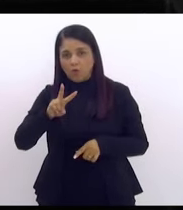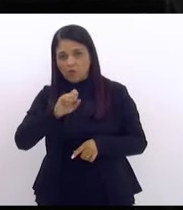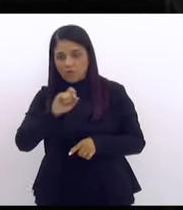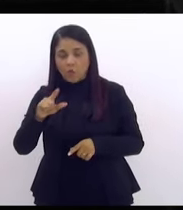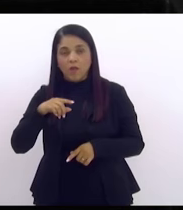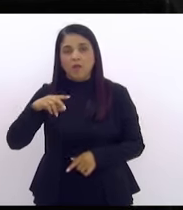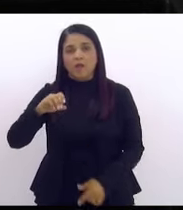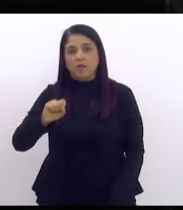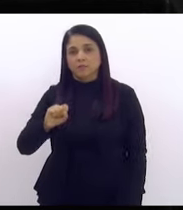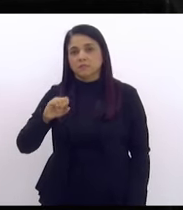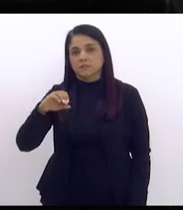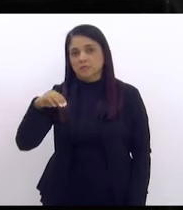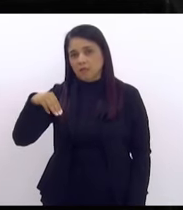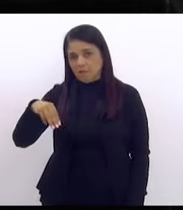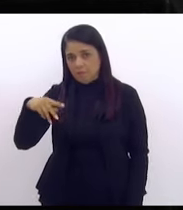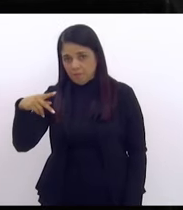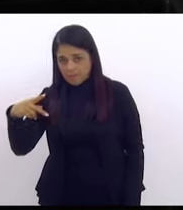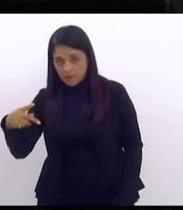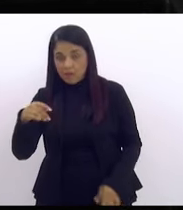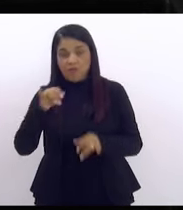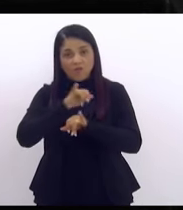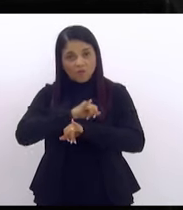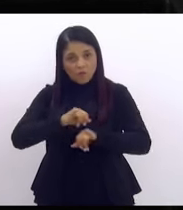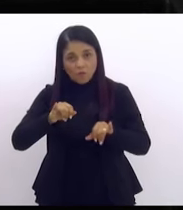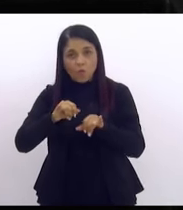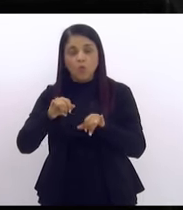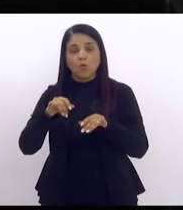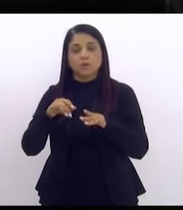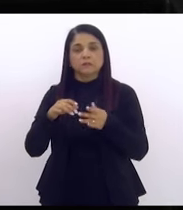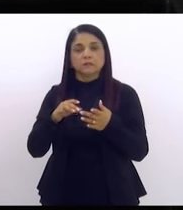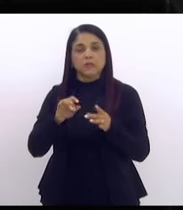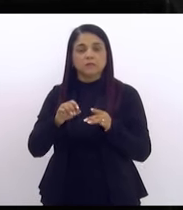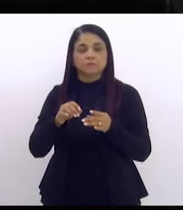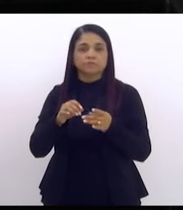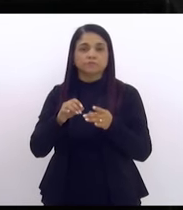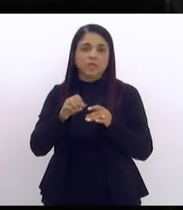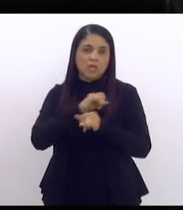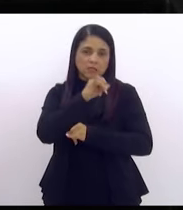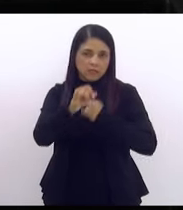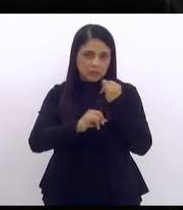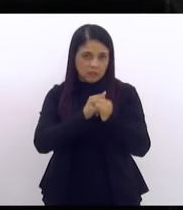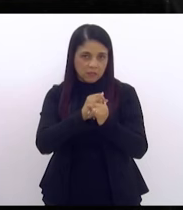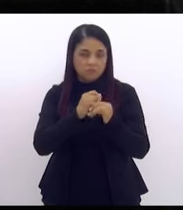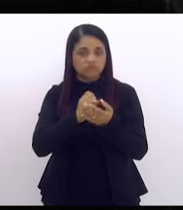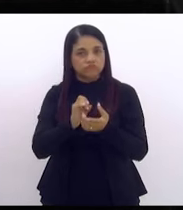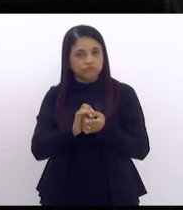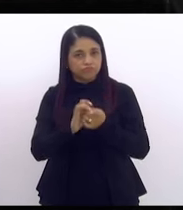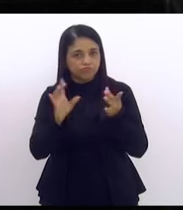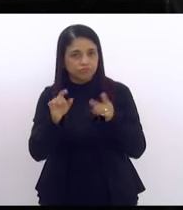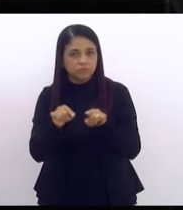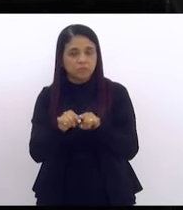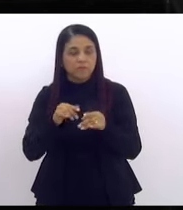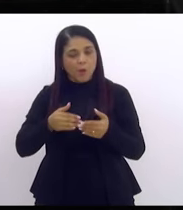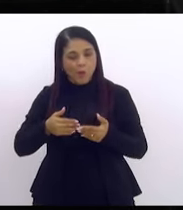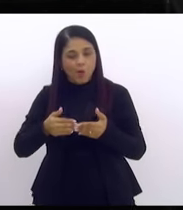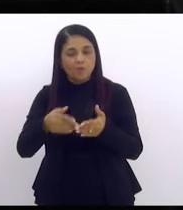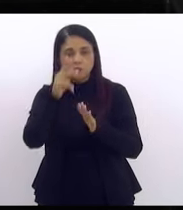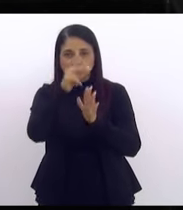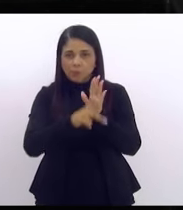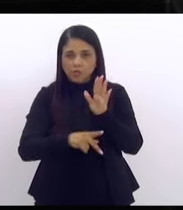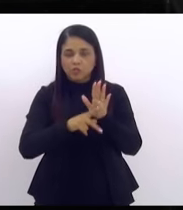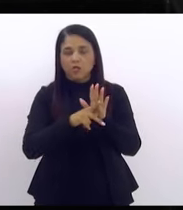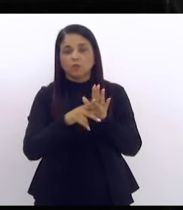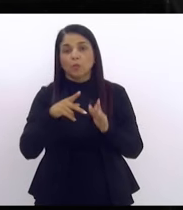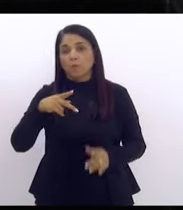SMP, informaram que suas redes estão disponíveis para o início da etapa do projeto